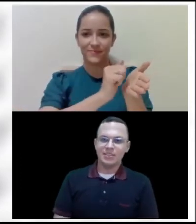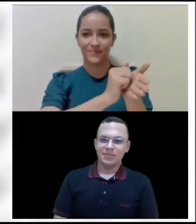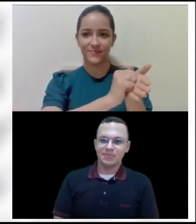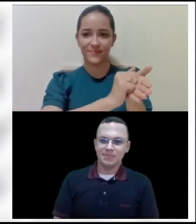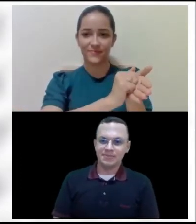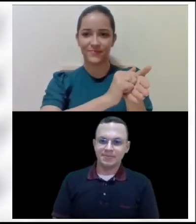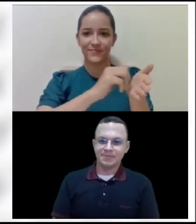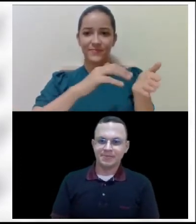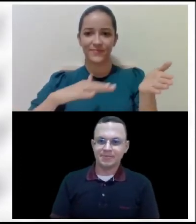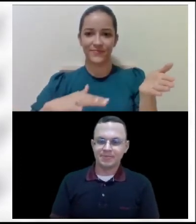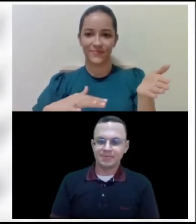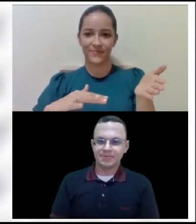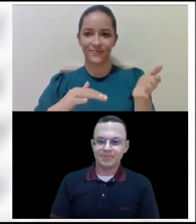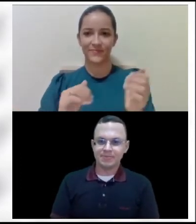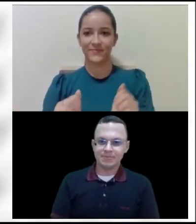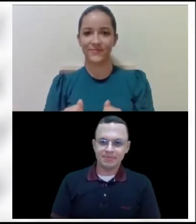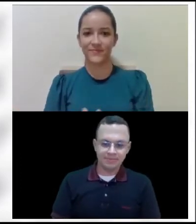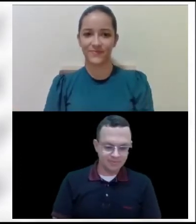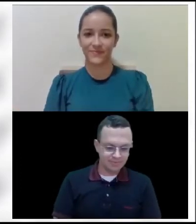Atividade.